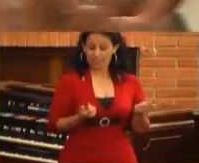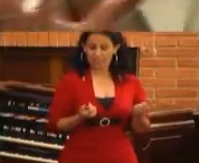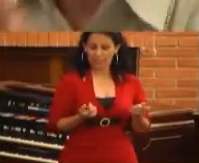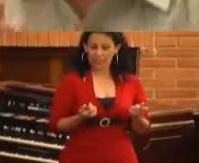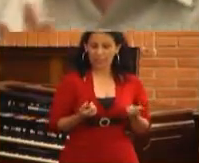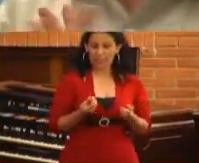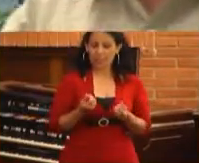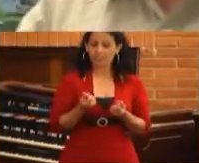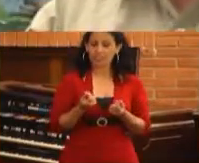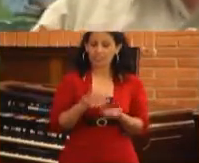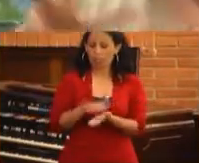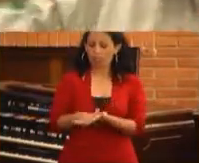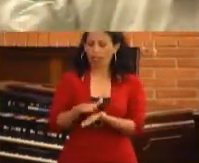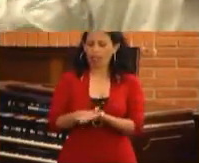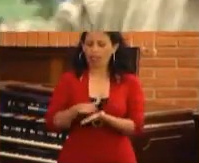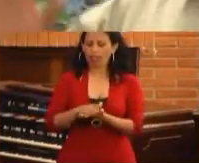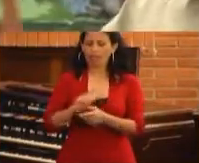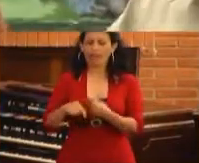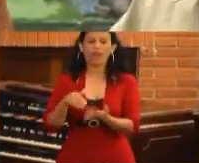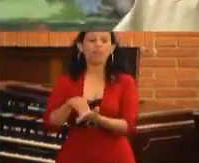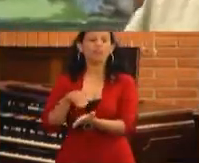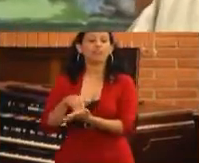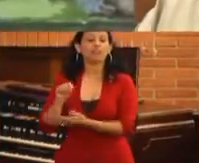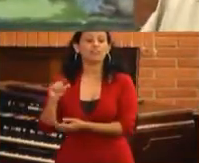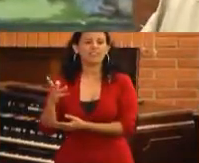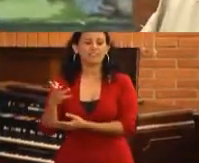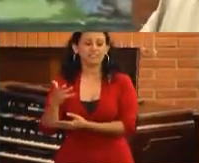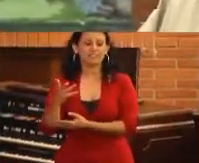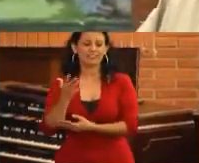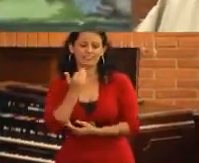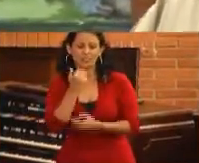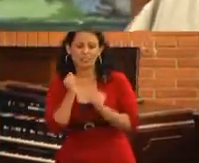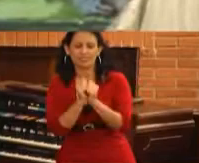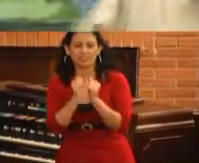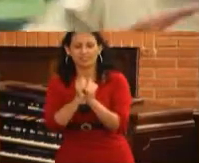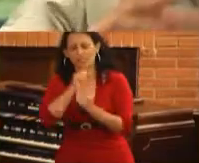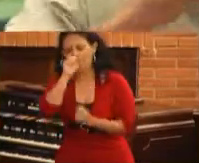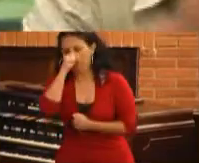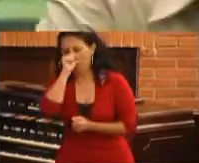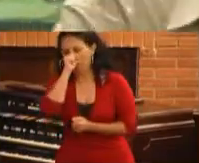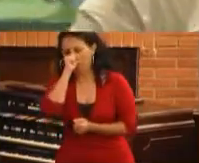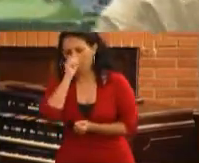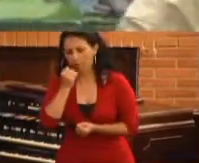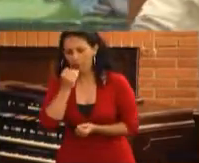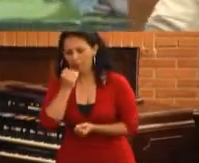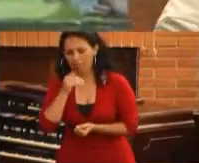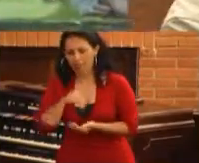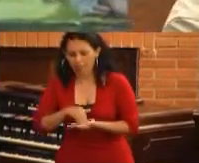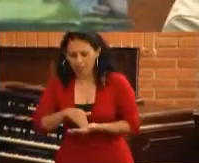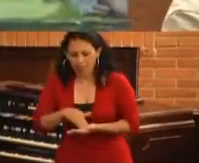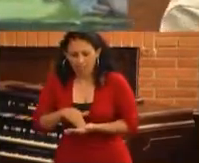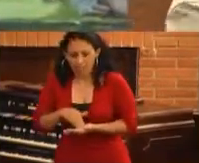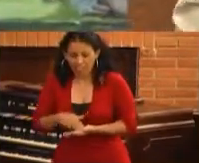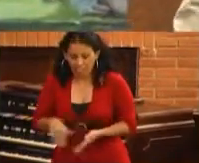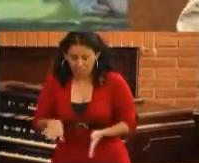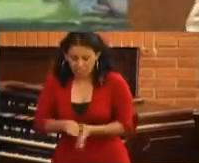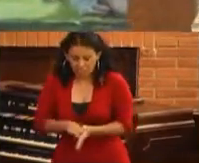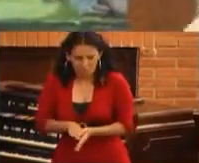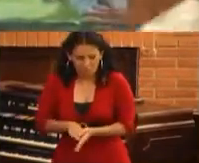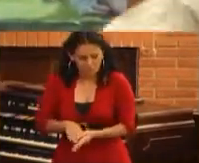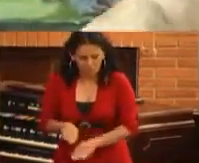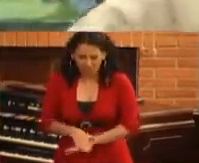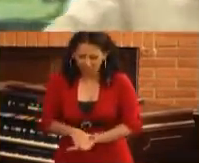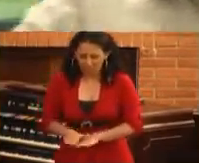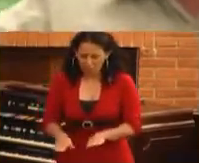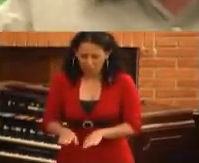tinha tudo. Ele queria ser independente. Mas quando ele chegou no fim de si mesmo, a lavagem